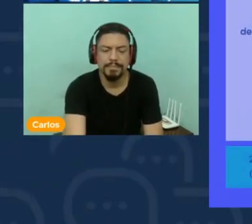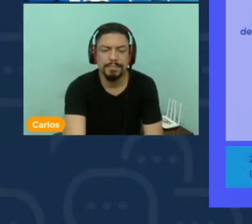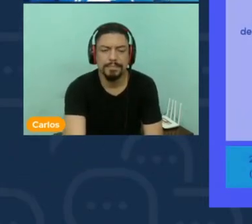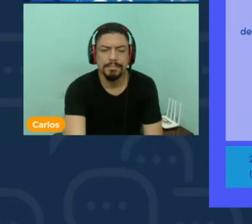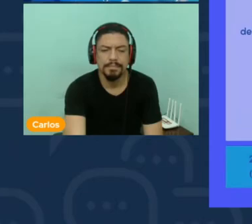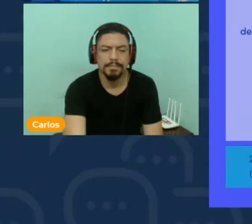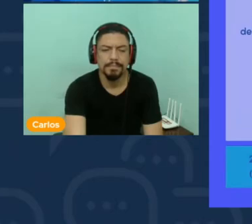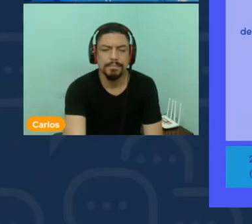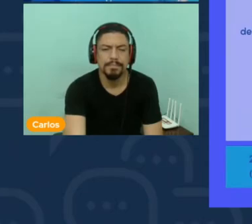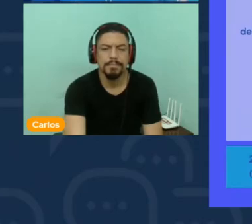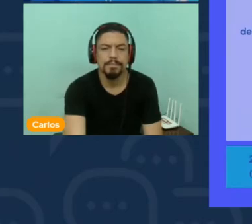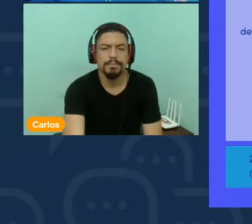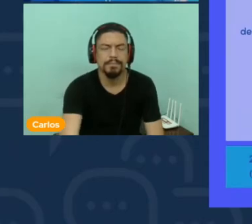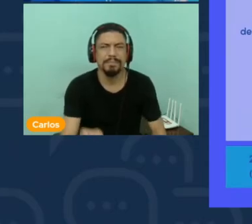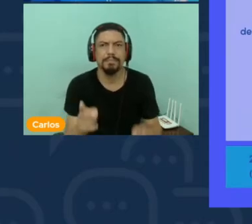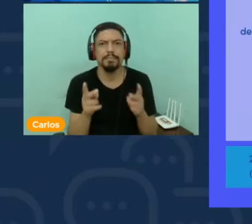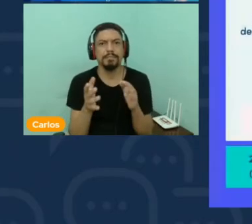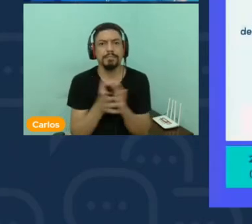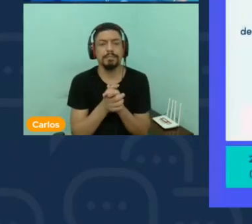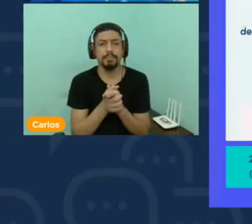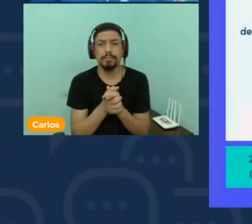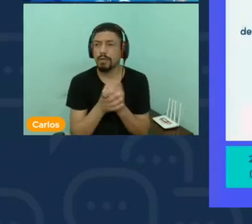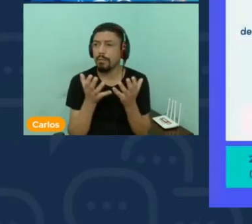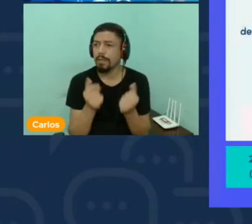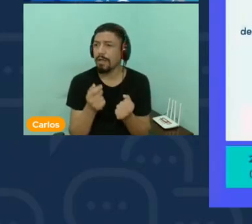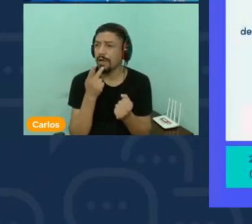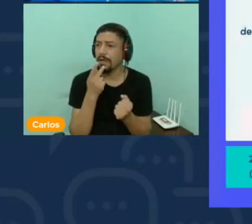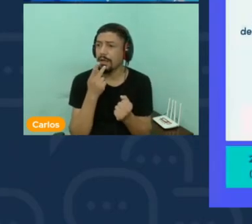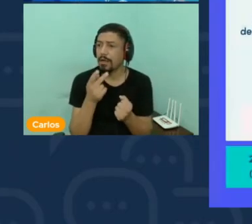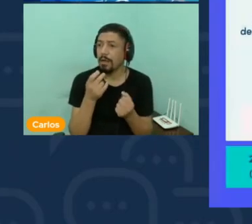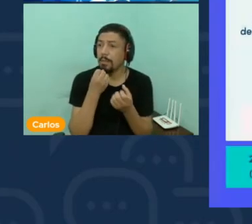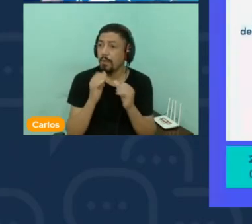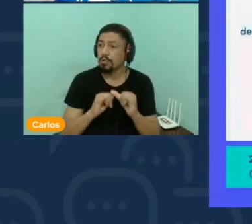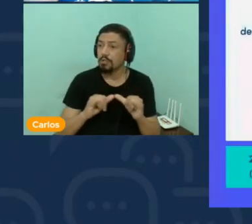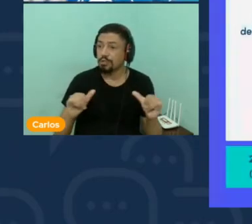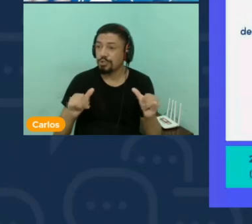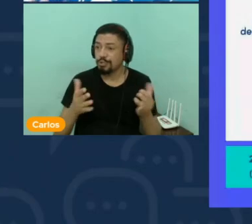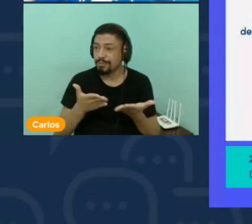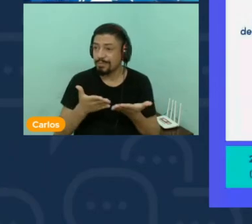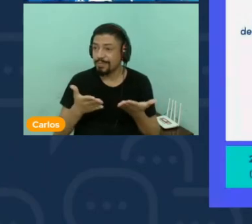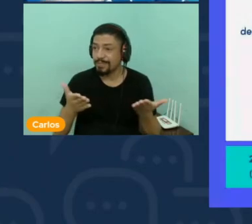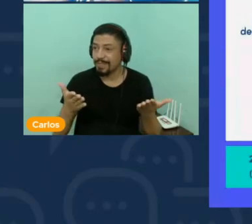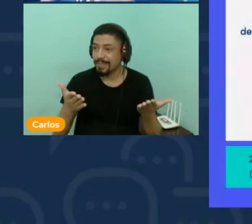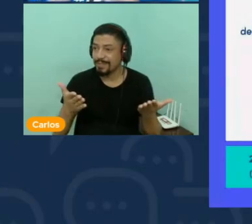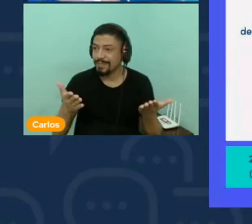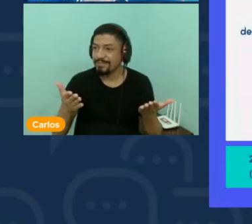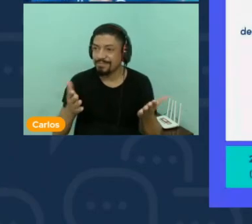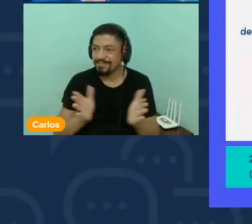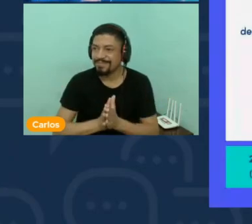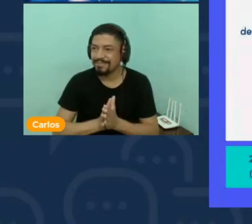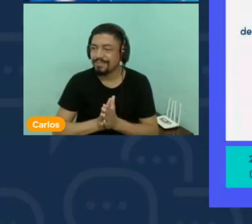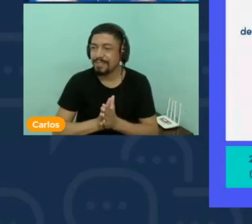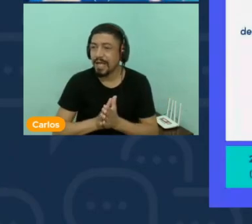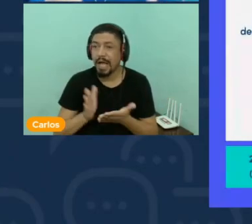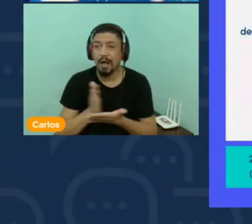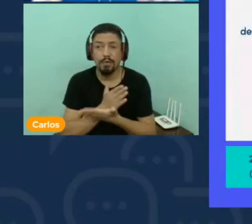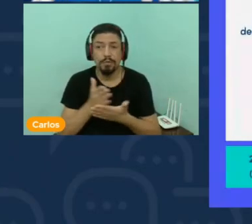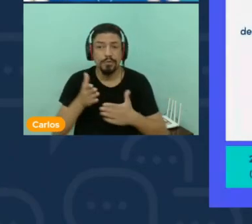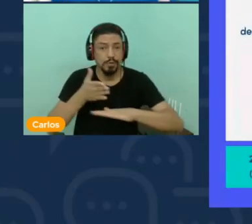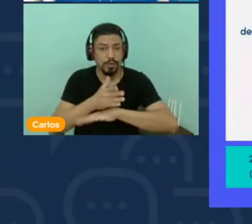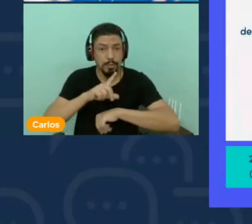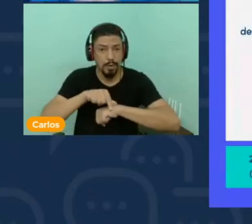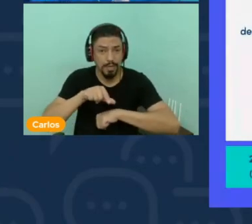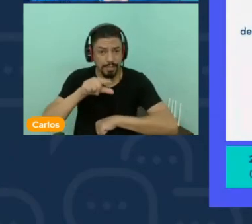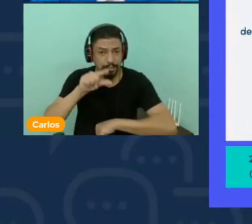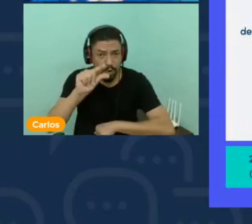Então, vamos lá, pessoal, falar um pouquinho aqui. Boas notícias para vocês. Quem perdeu o começo, né? Eu vou recapitular algumas coisas. Só boa